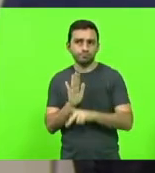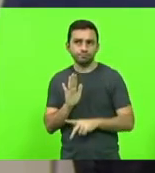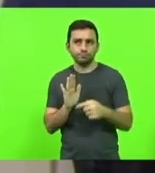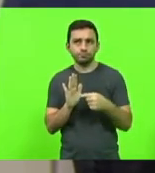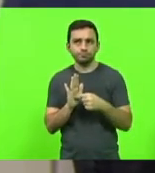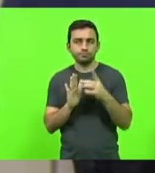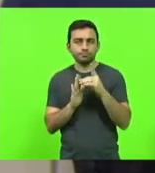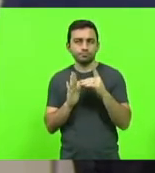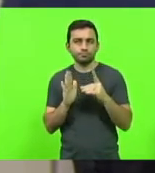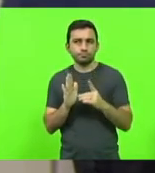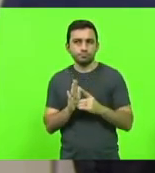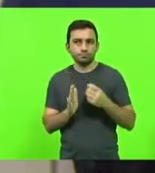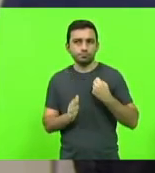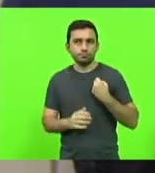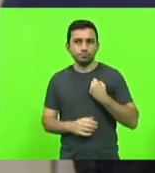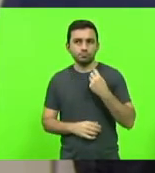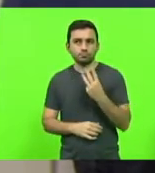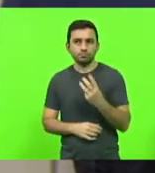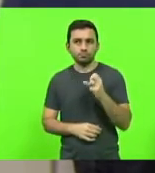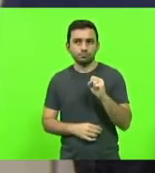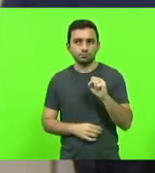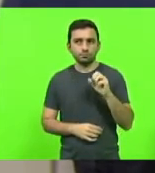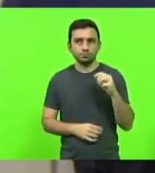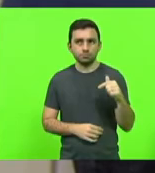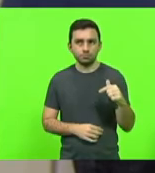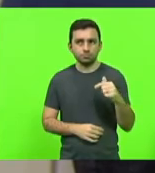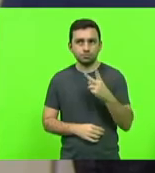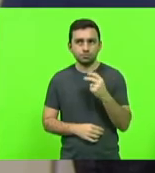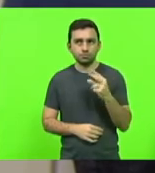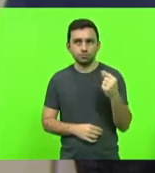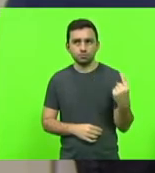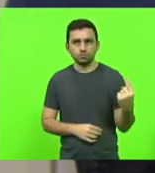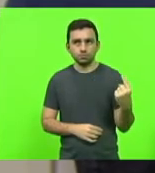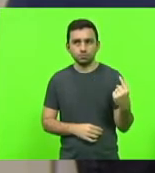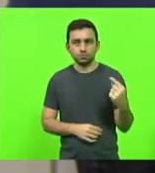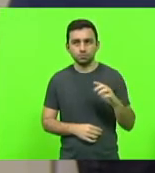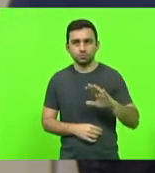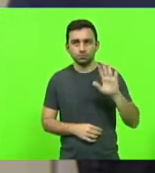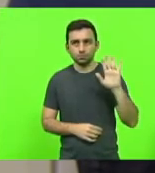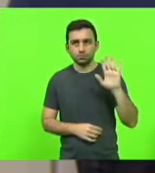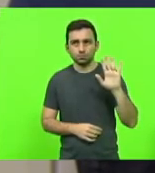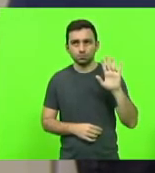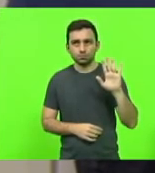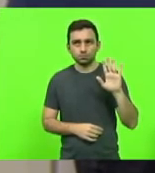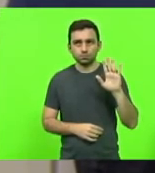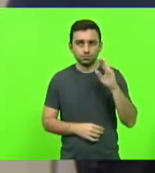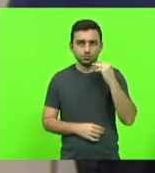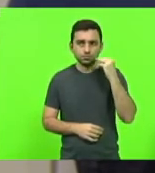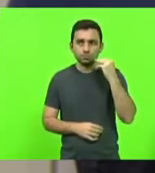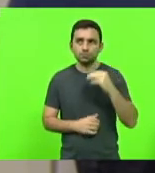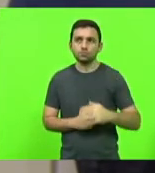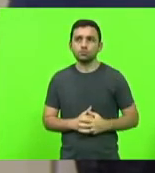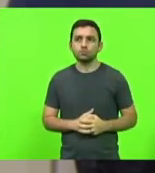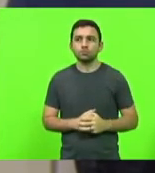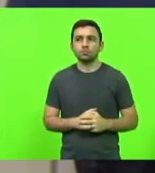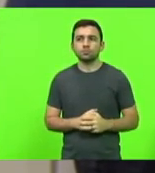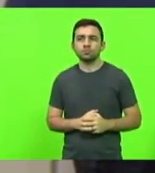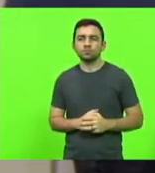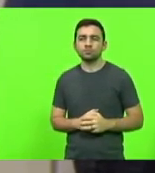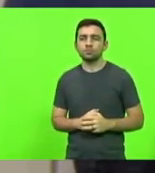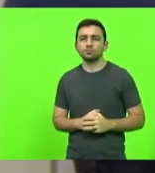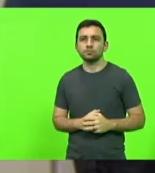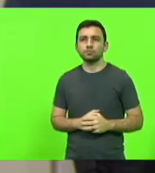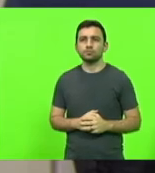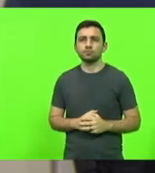decreto legislativo número 387/2021, em discussão. Com a palavra, o autor, deputado Márcio Machado. Obrigado, presidente. Eu